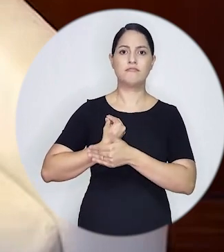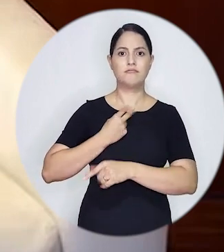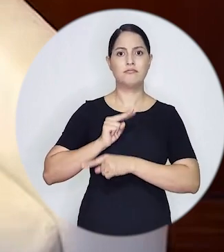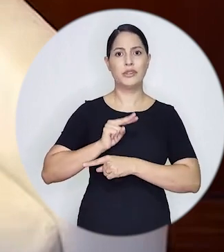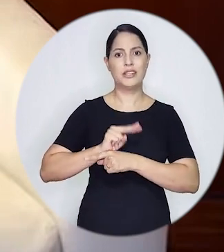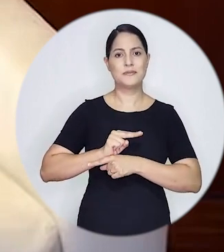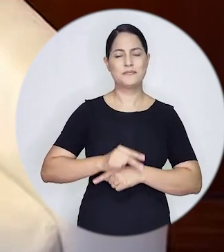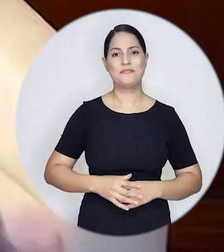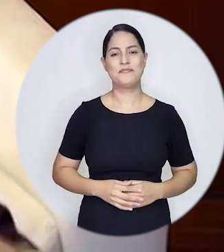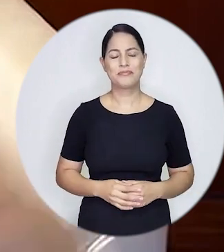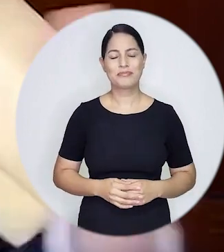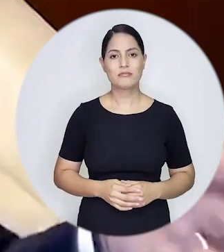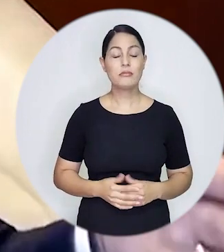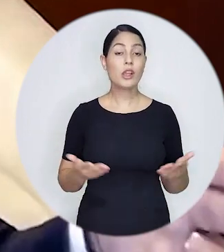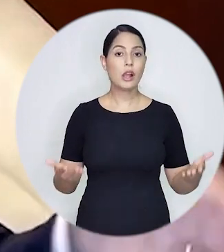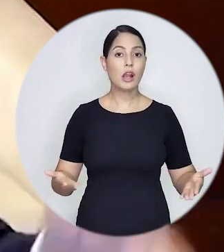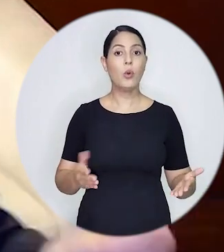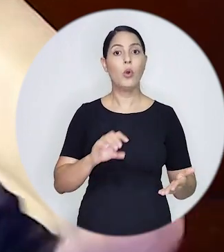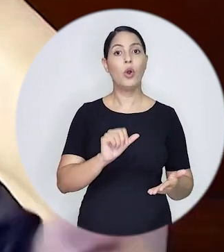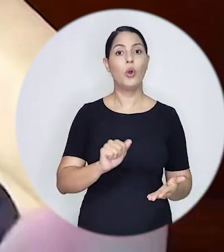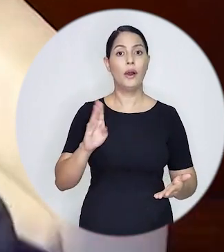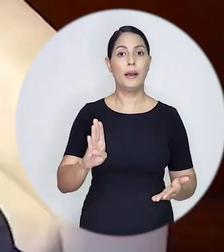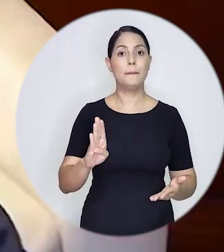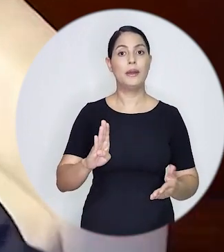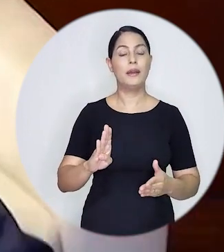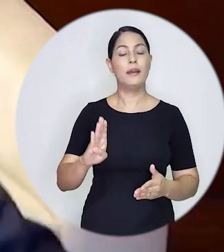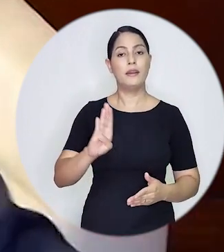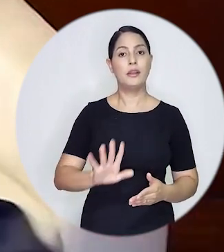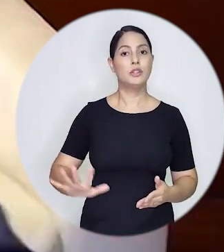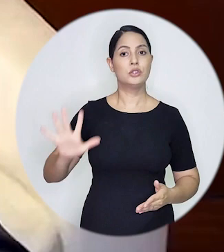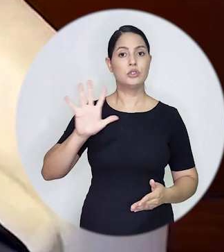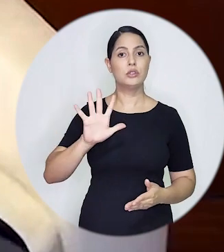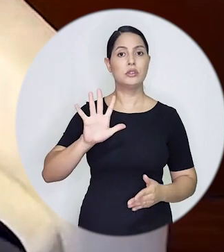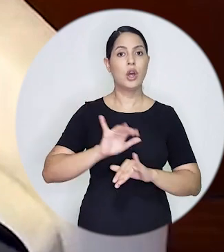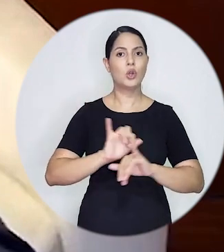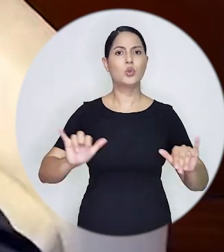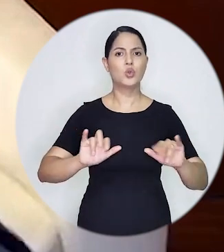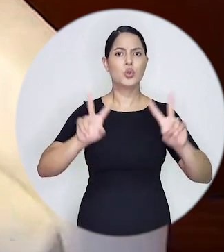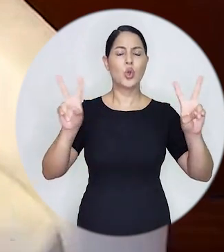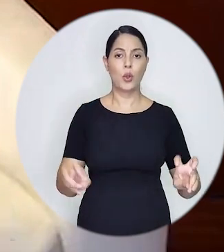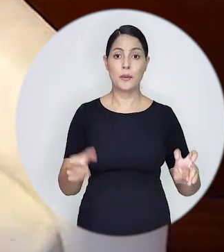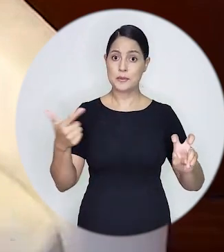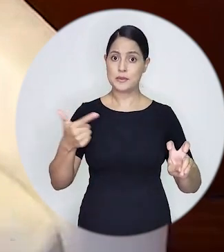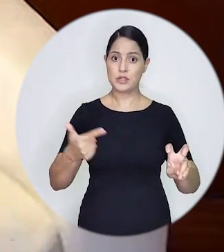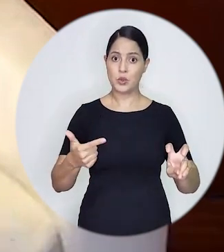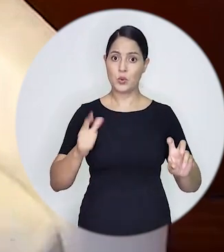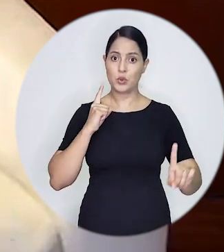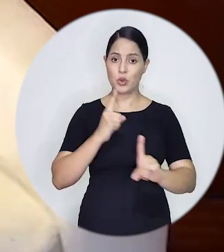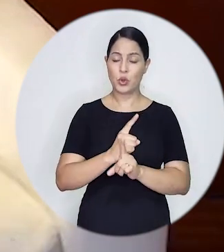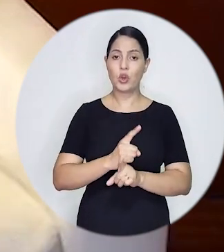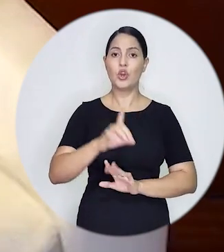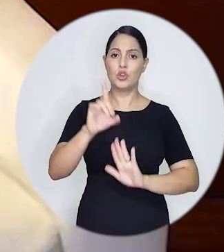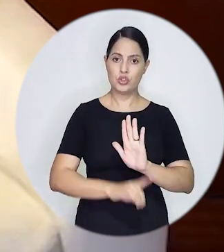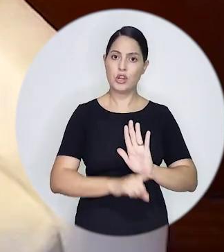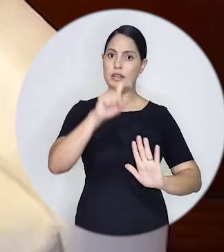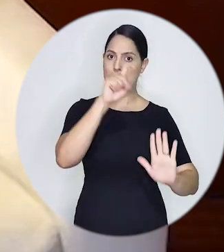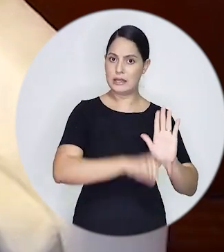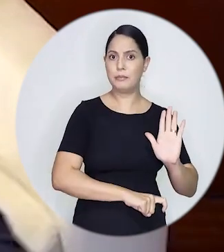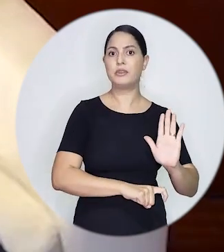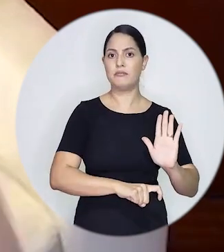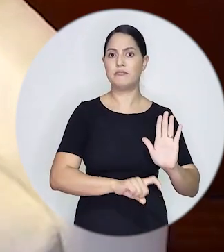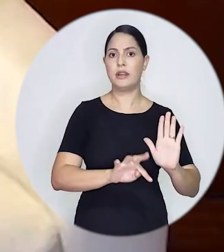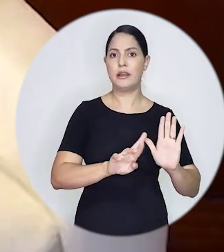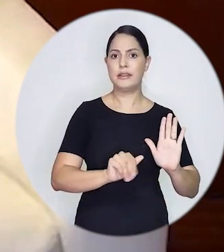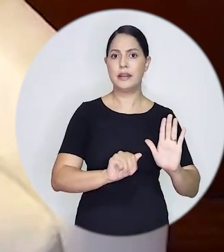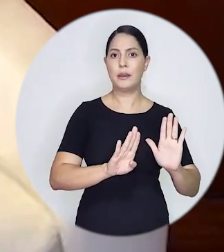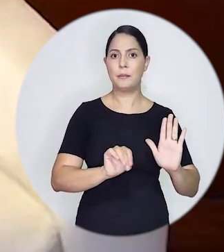reforma tributária? Sem dar spoiler, a gente já dá uma resposta afirmativa e, por óbvio, vai já, no caso, fundamentar